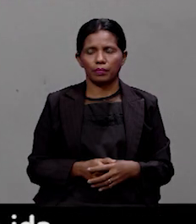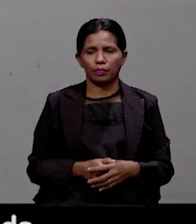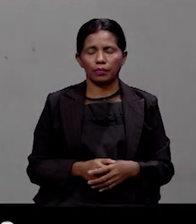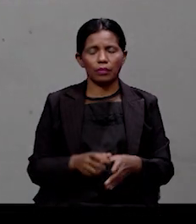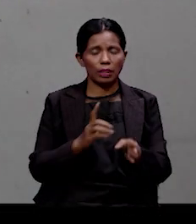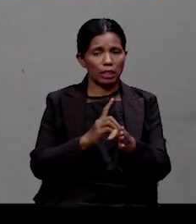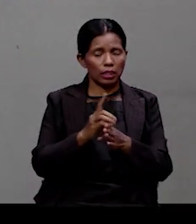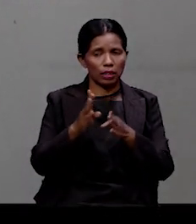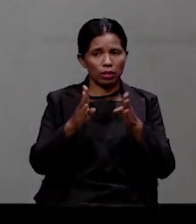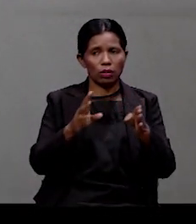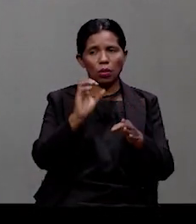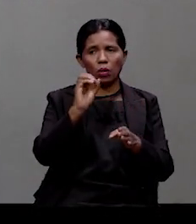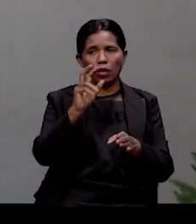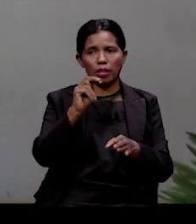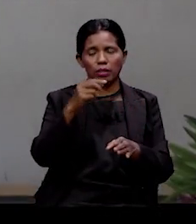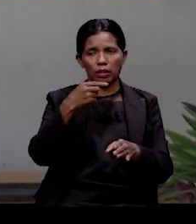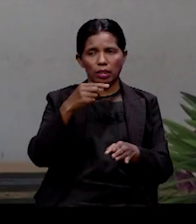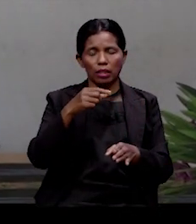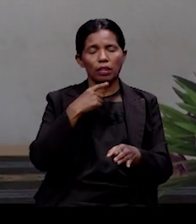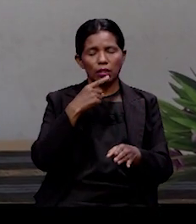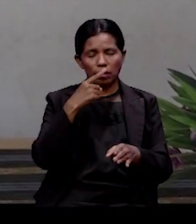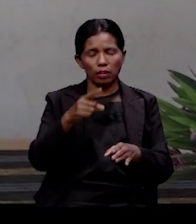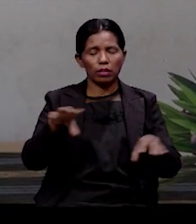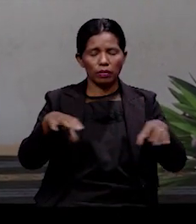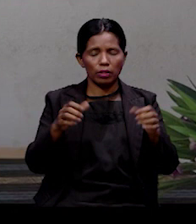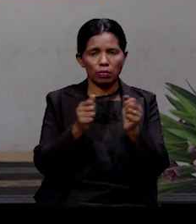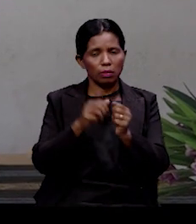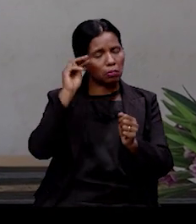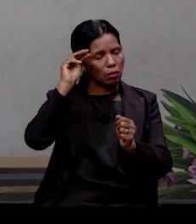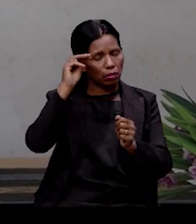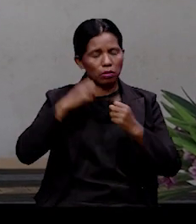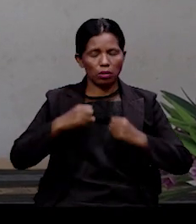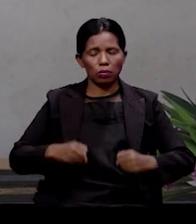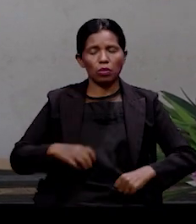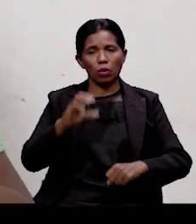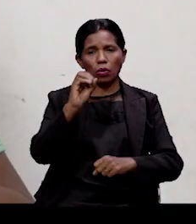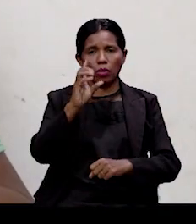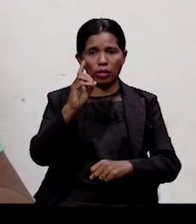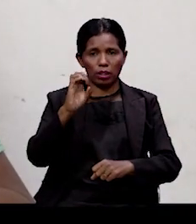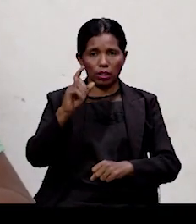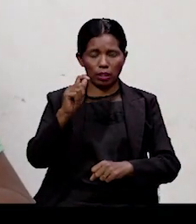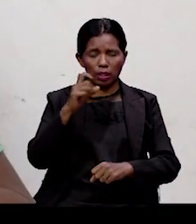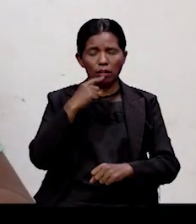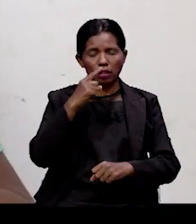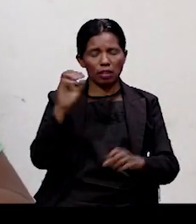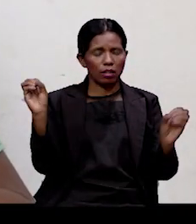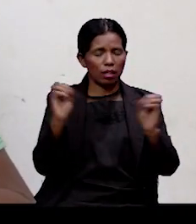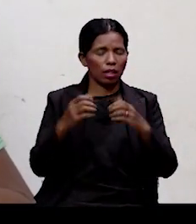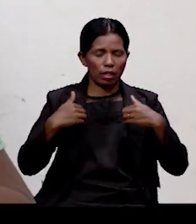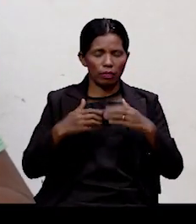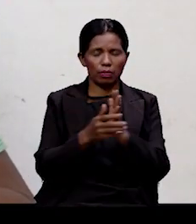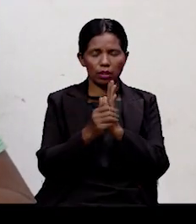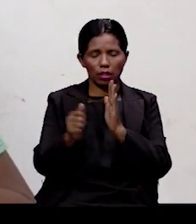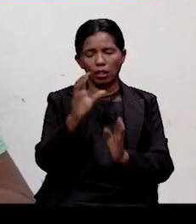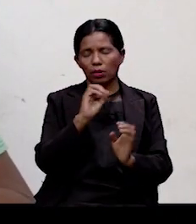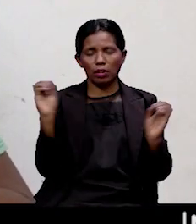Diretor ONG Luta Hamutuk José Alves da Costa considera ministra saúde Odete Maria Freitas Belo la incapacidade no responsabilidade ho